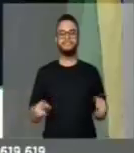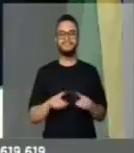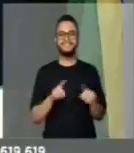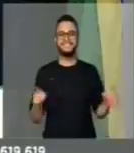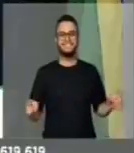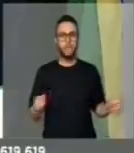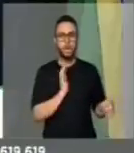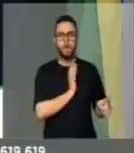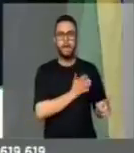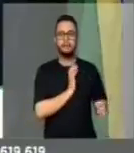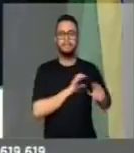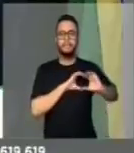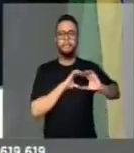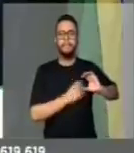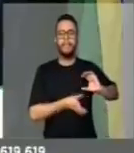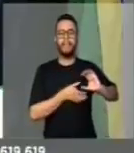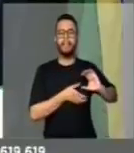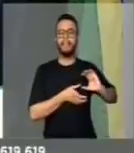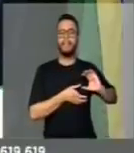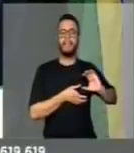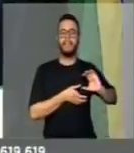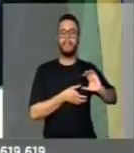coração